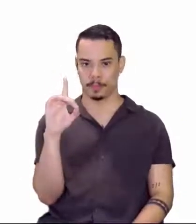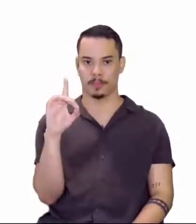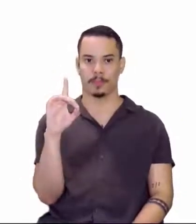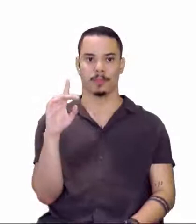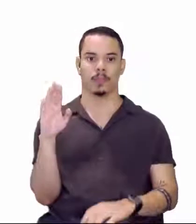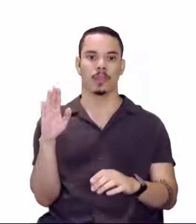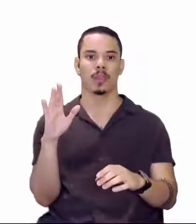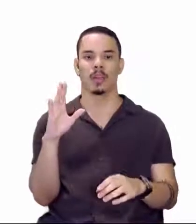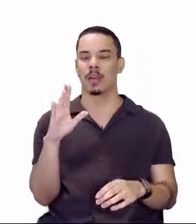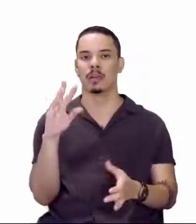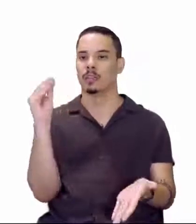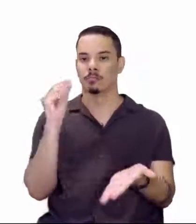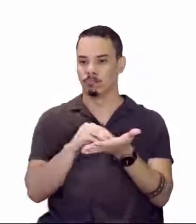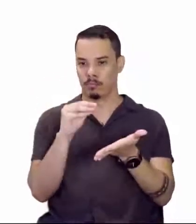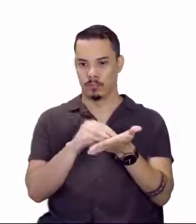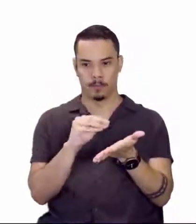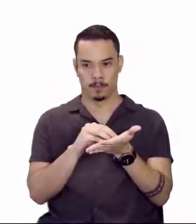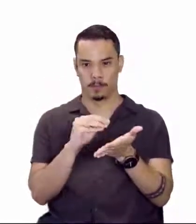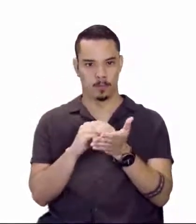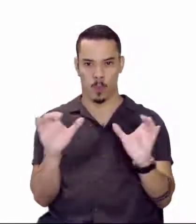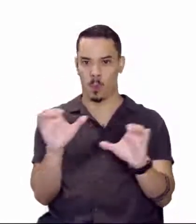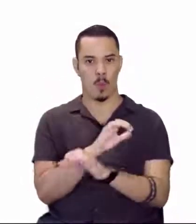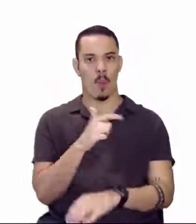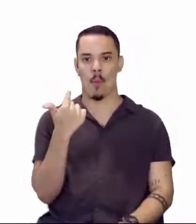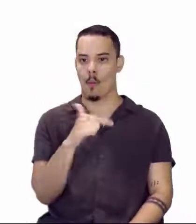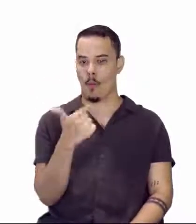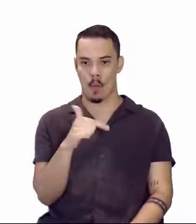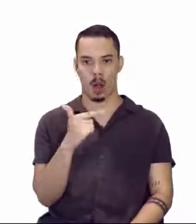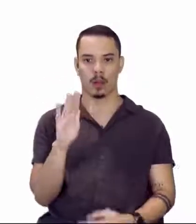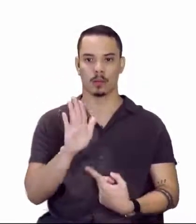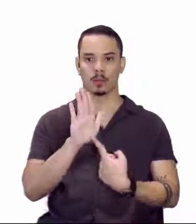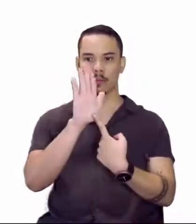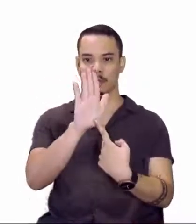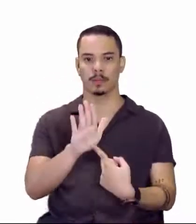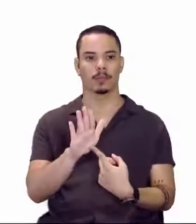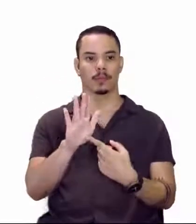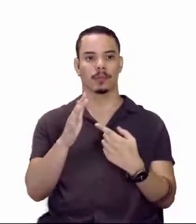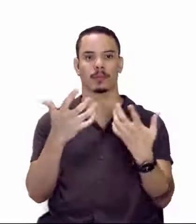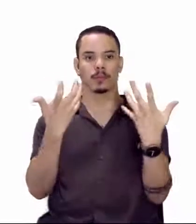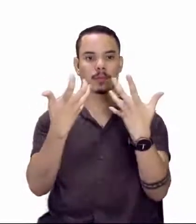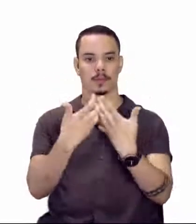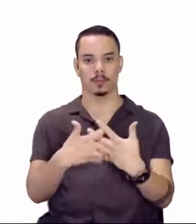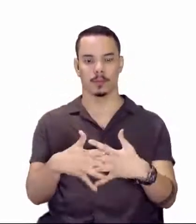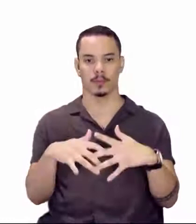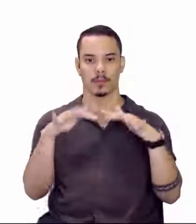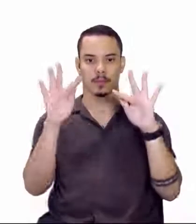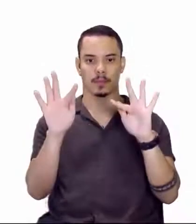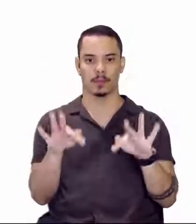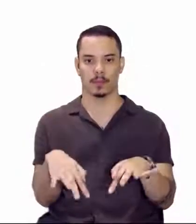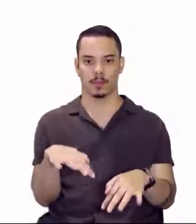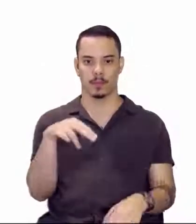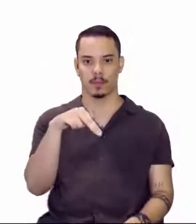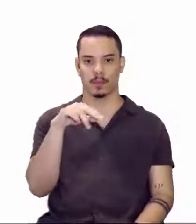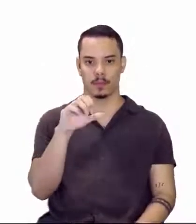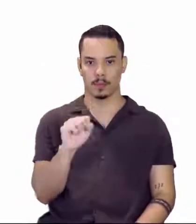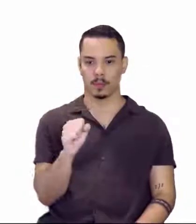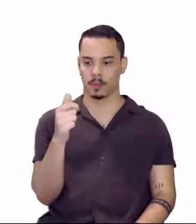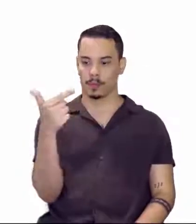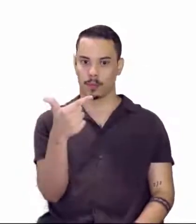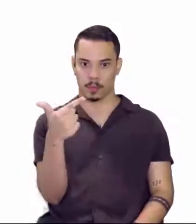Geralmente ele é incompleto, ou seja, aquele que apresenta configuração eletrônica terminada em